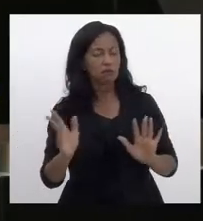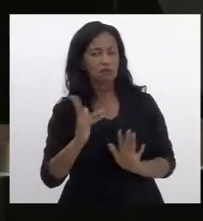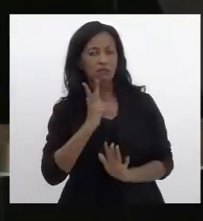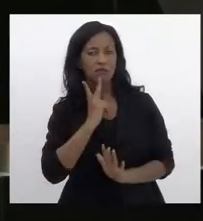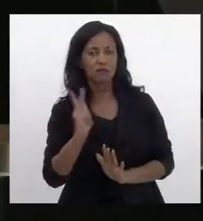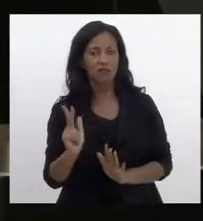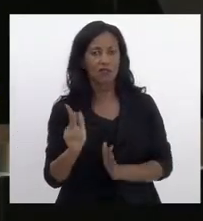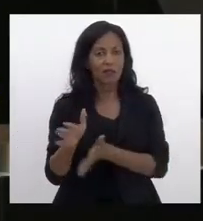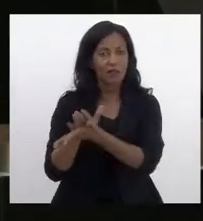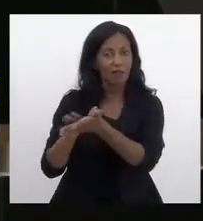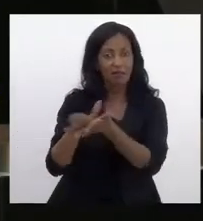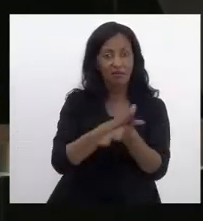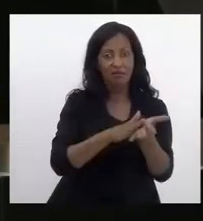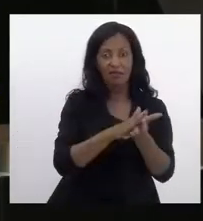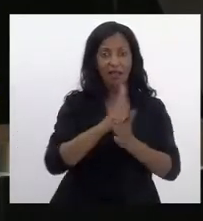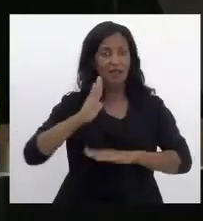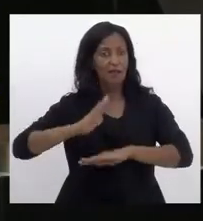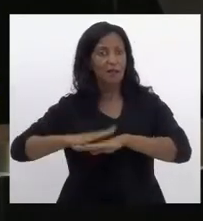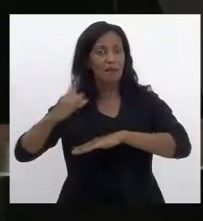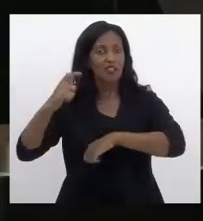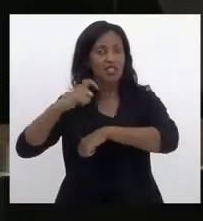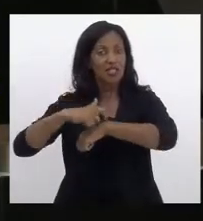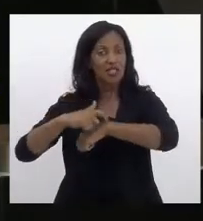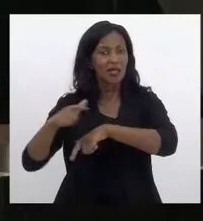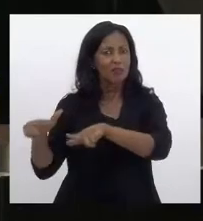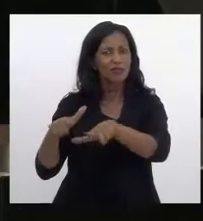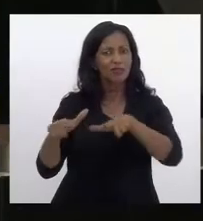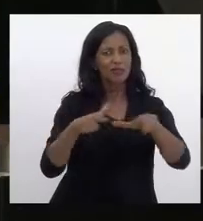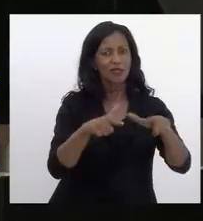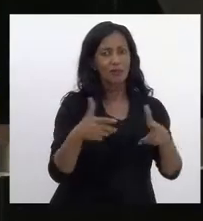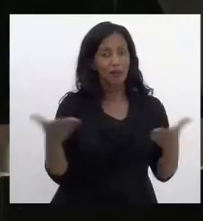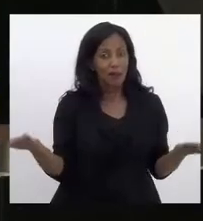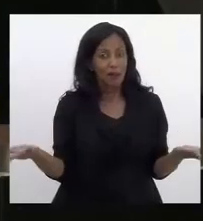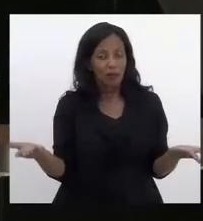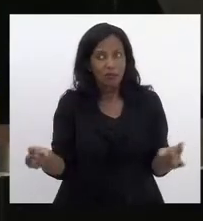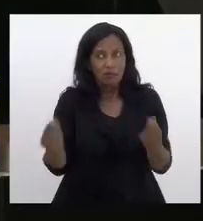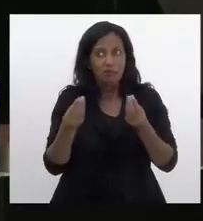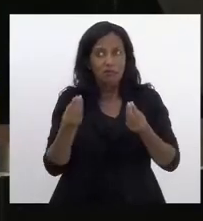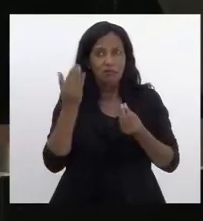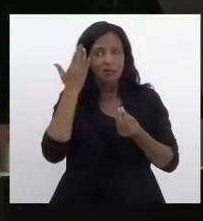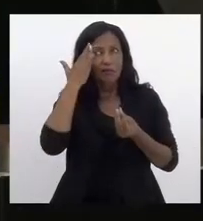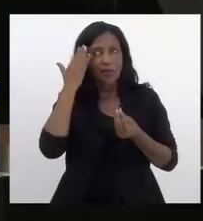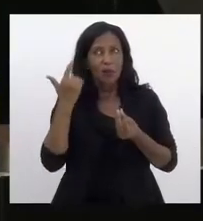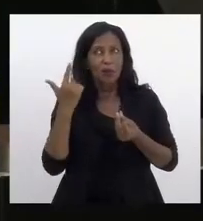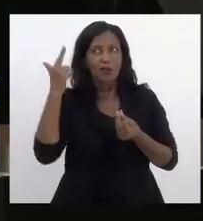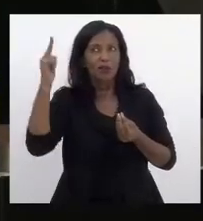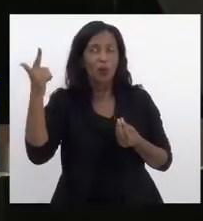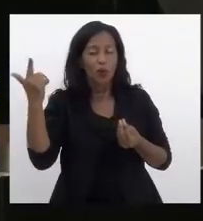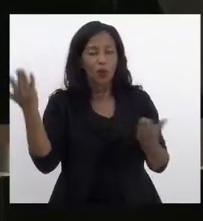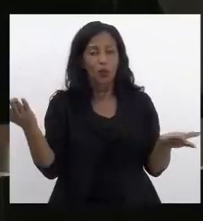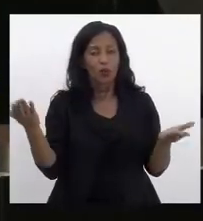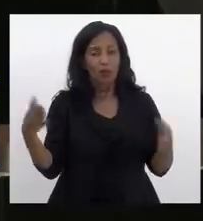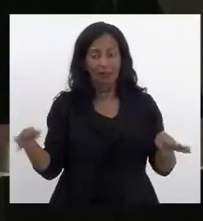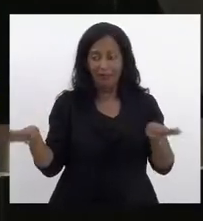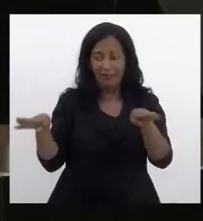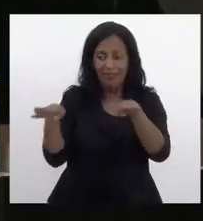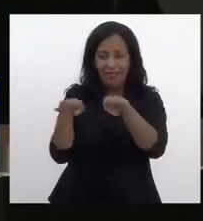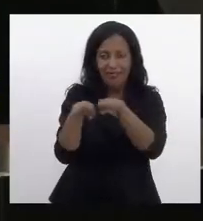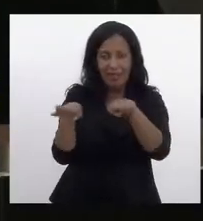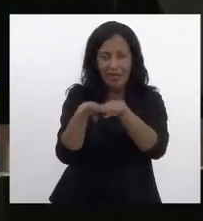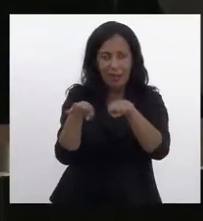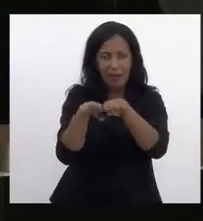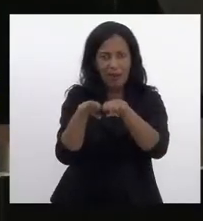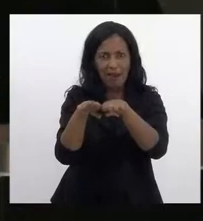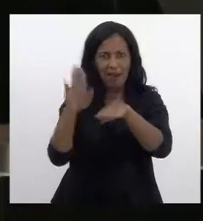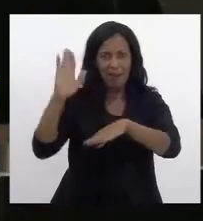de nada além de tempo de serviço. Portanto, o entendimento não pode ser outro a não ser equiparar para